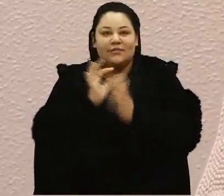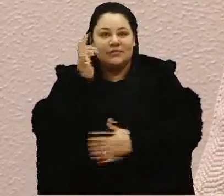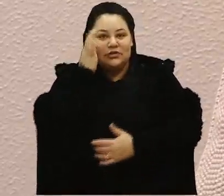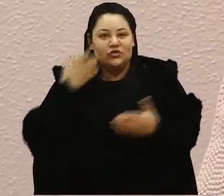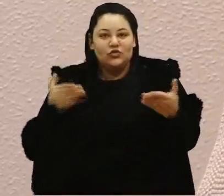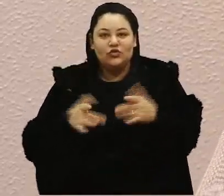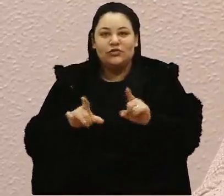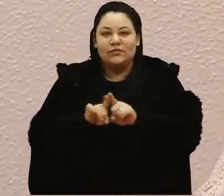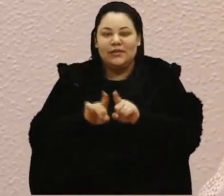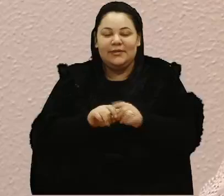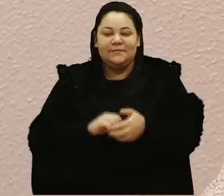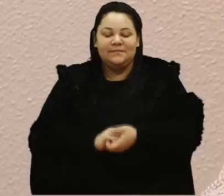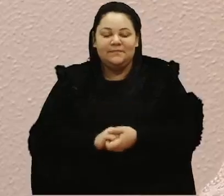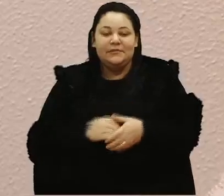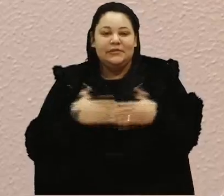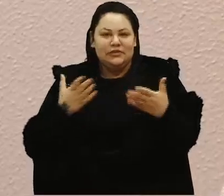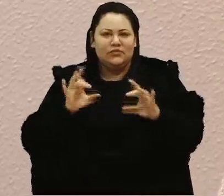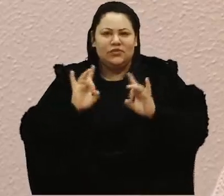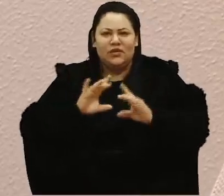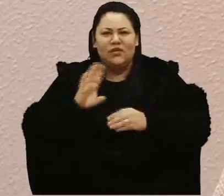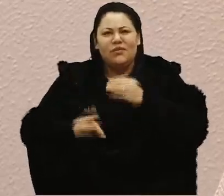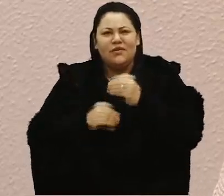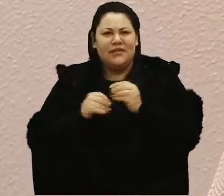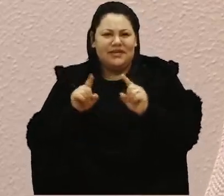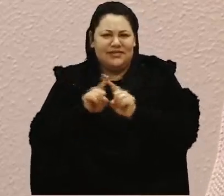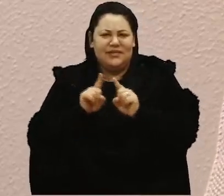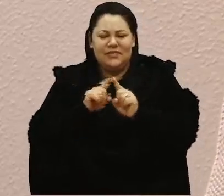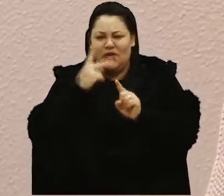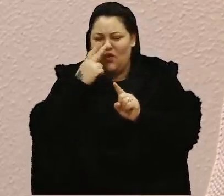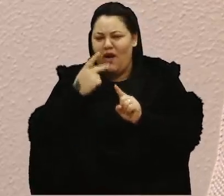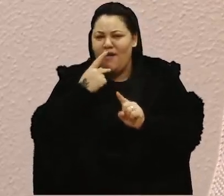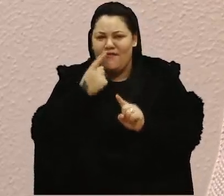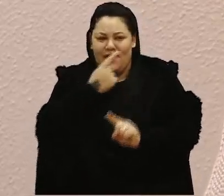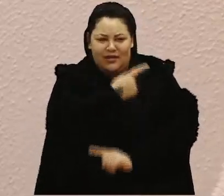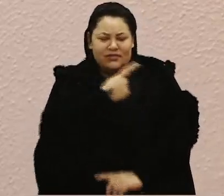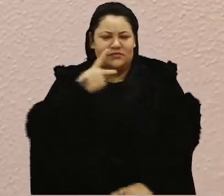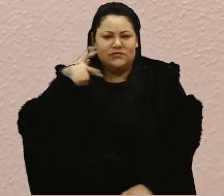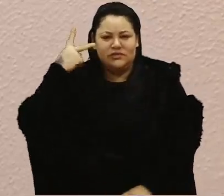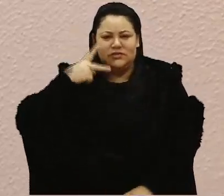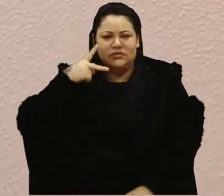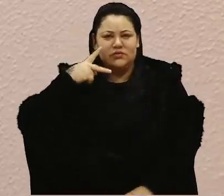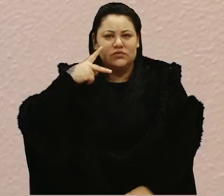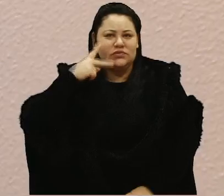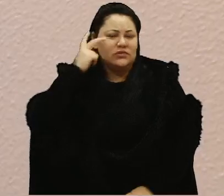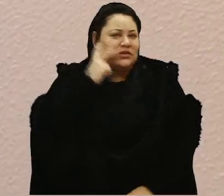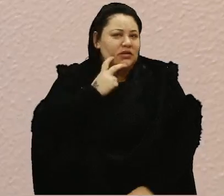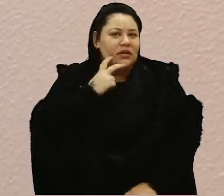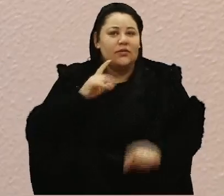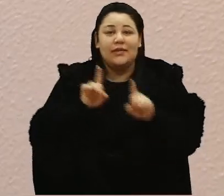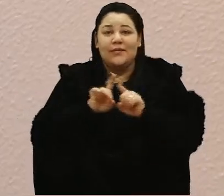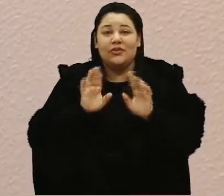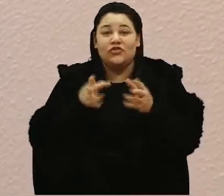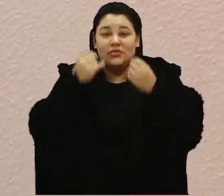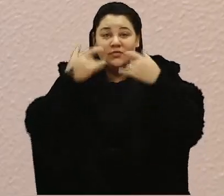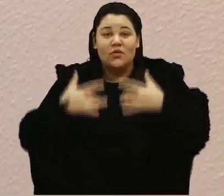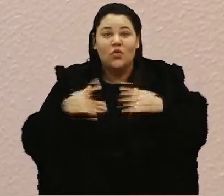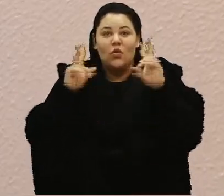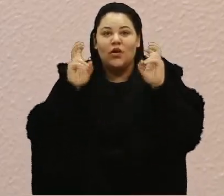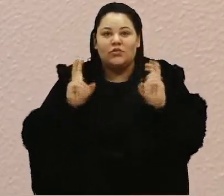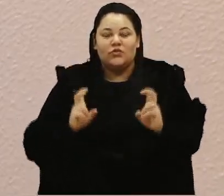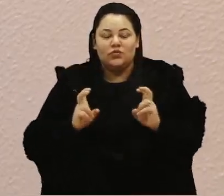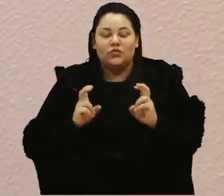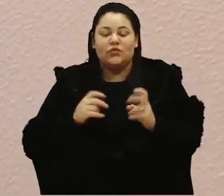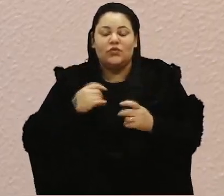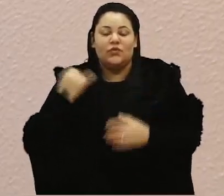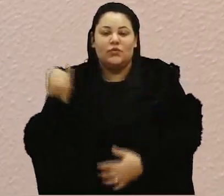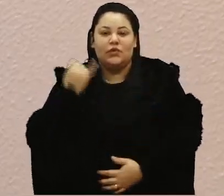Então, fazendo uma consideração da fala do vereador Daniel Santos e do que trouxe do assunto, da importante emenda trazida